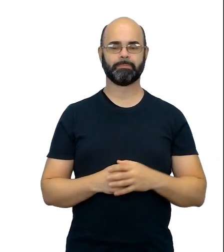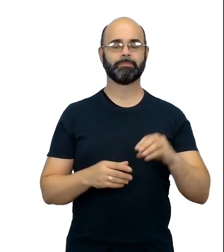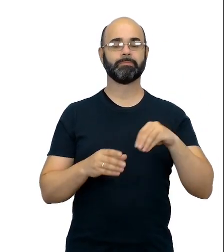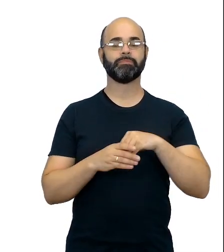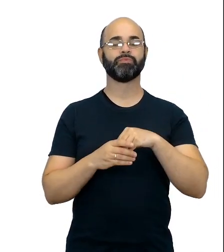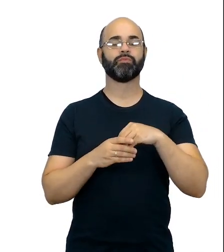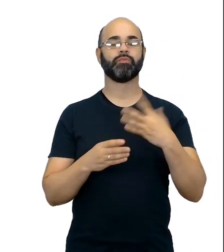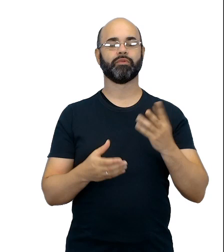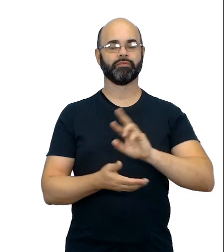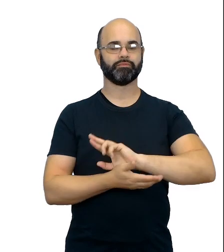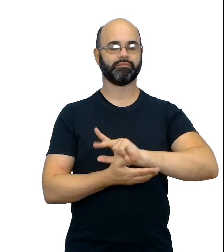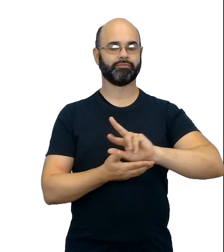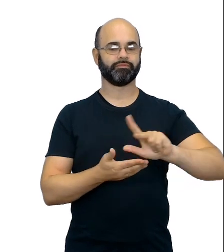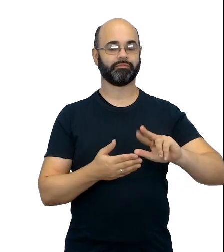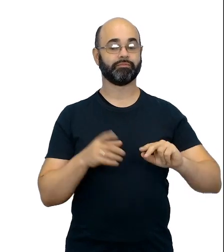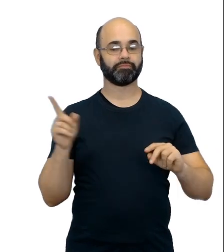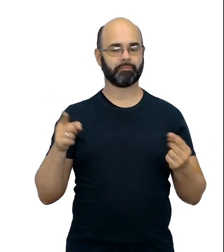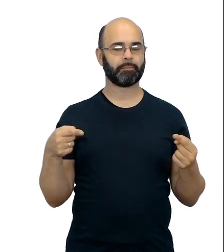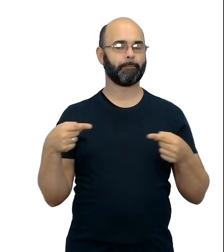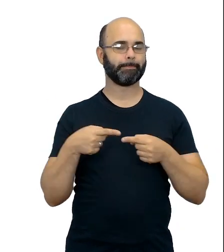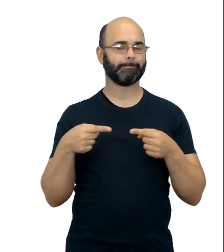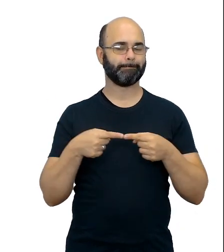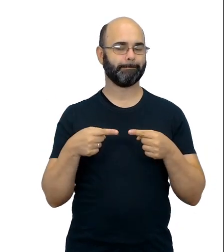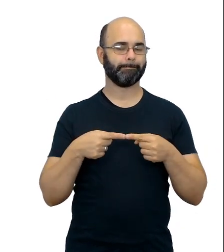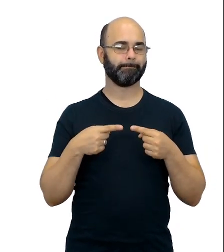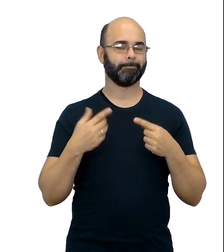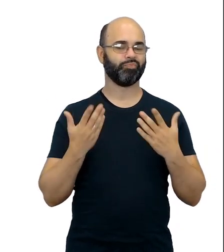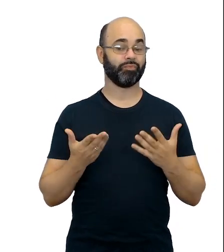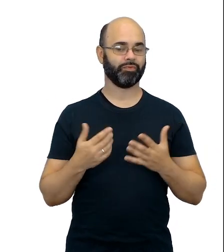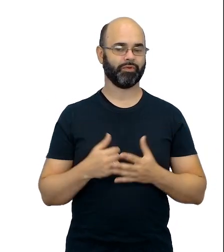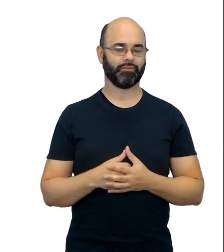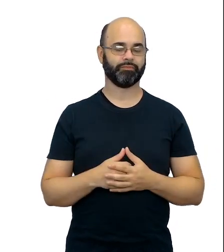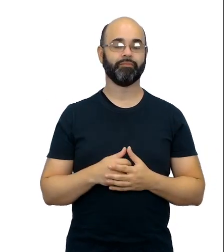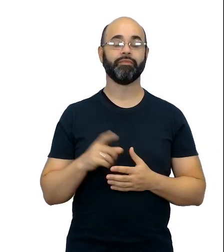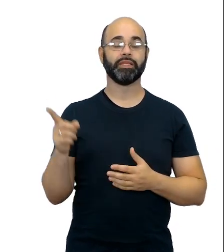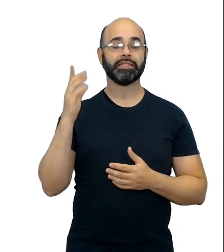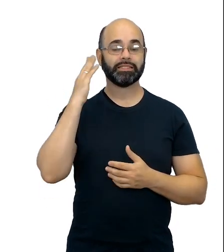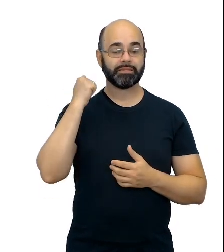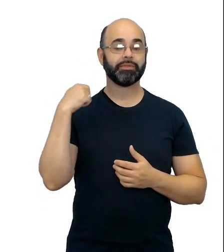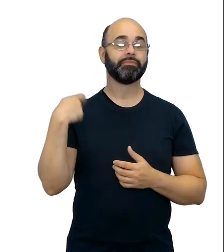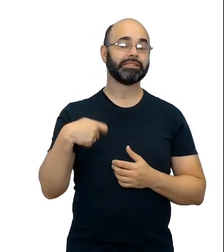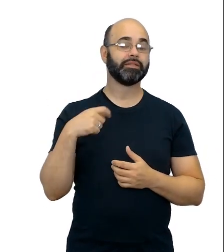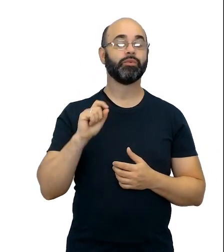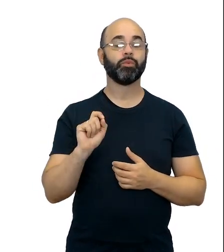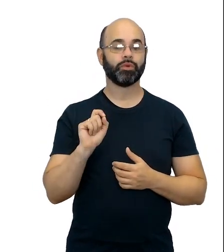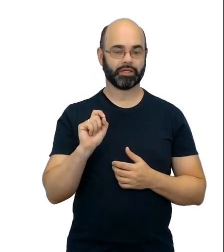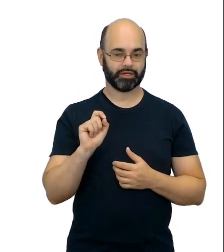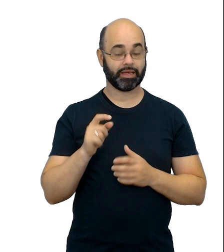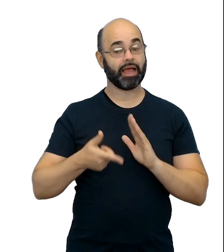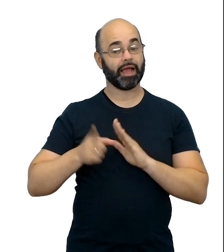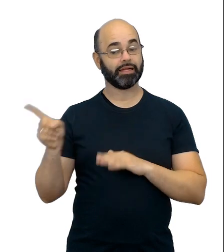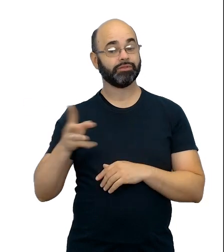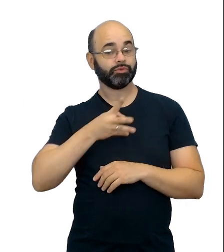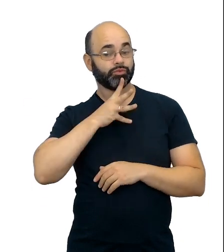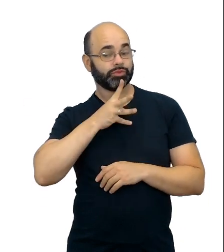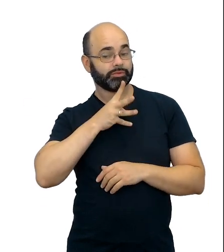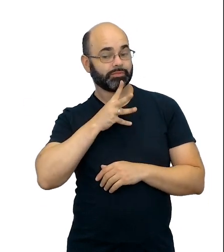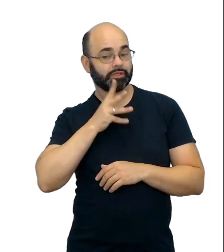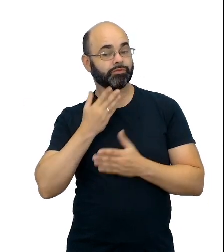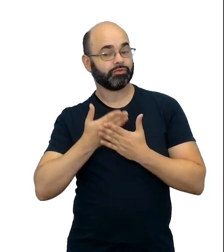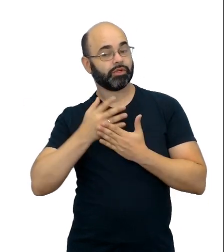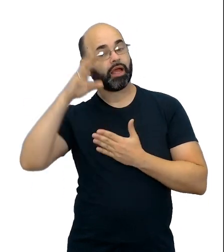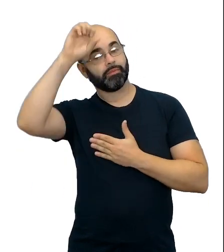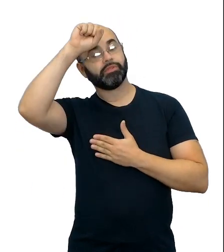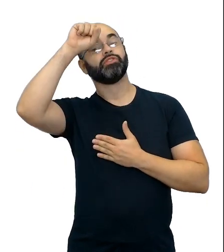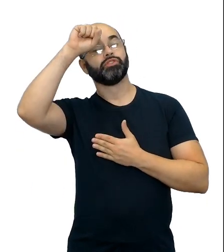conteúdos que estão relacionados aqui. O que ele precisa saber sobre para resolver esta atividade,